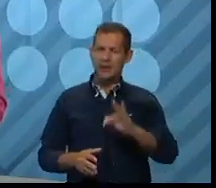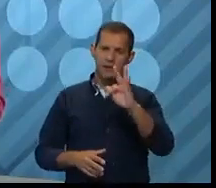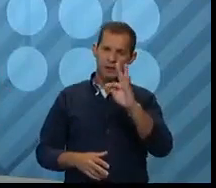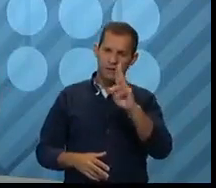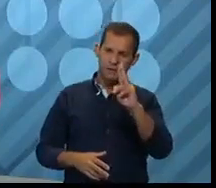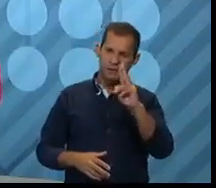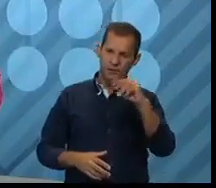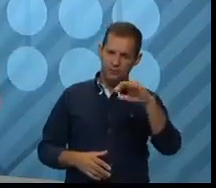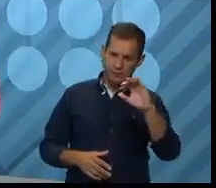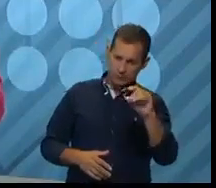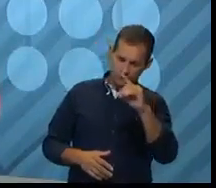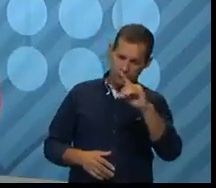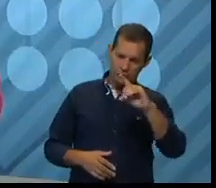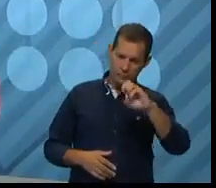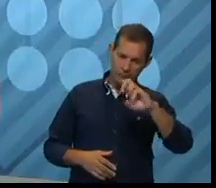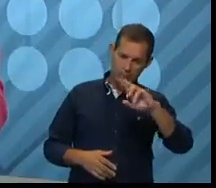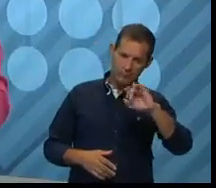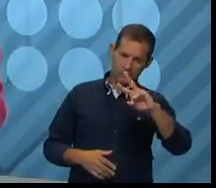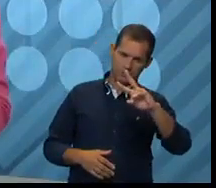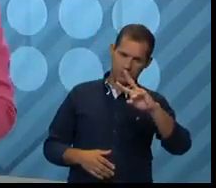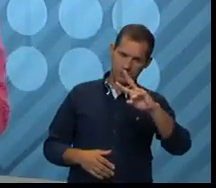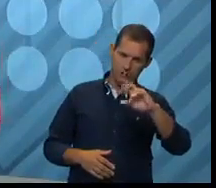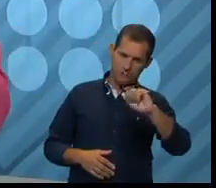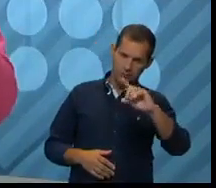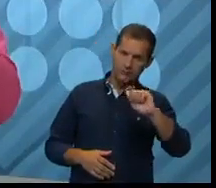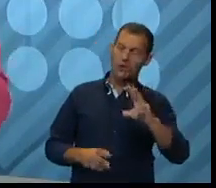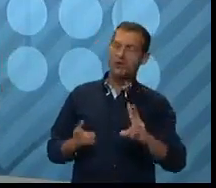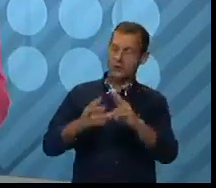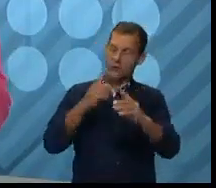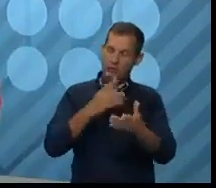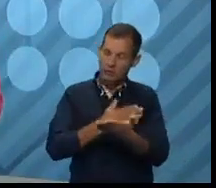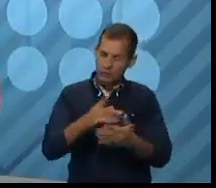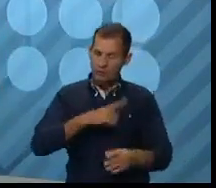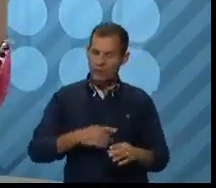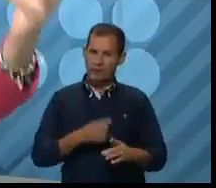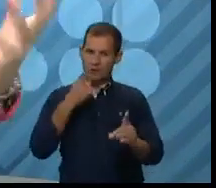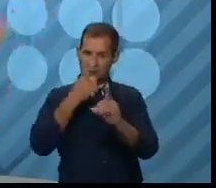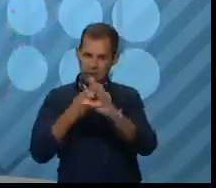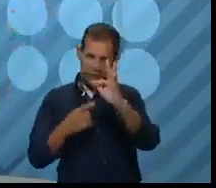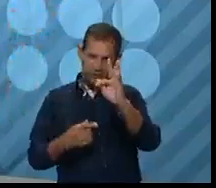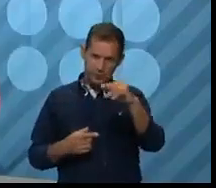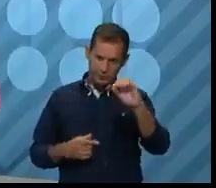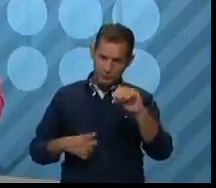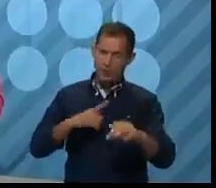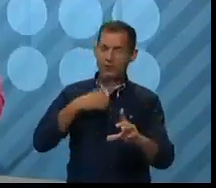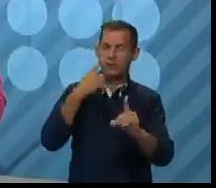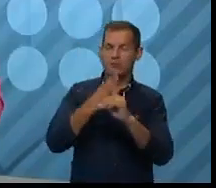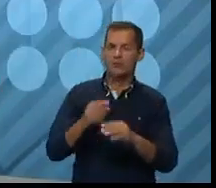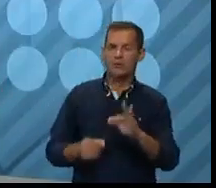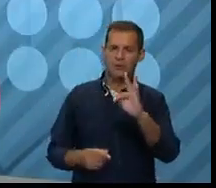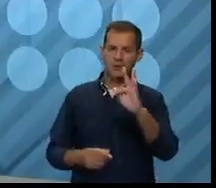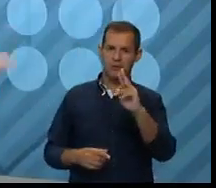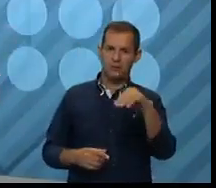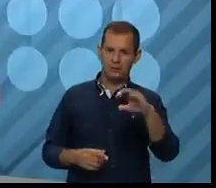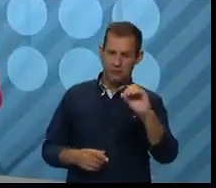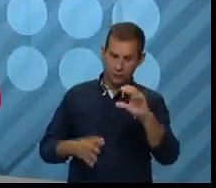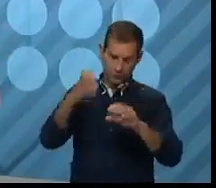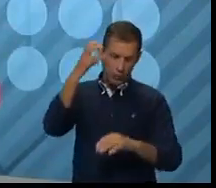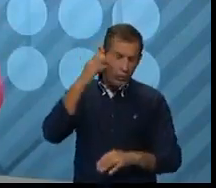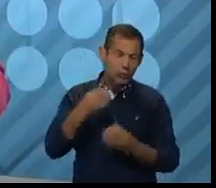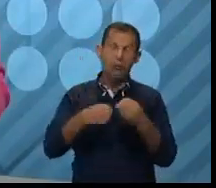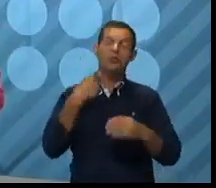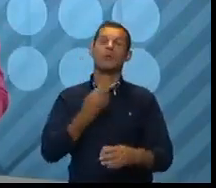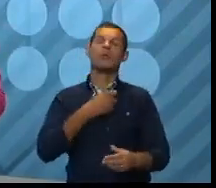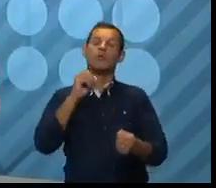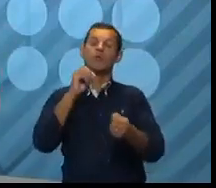derivada e te dá um valor inicial. E você tem que encontrar a função. Aqui no caso, nós temos que encontrar a função lucro. Como